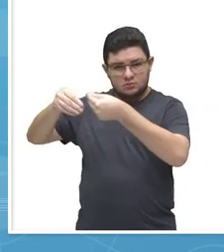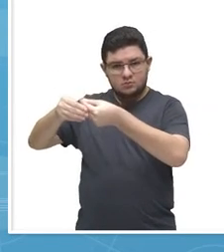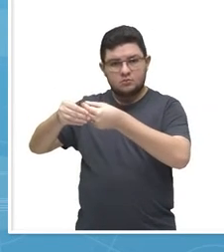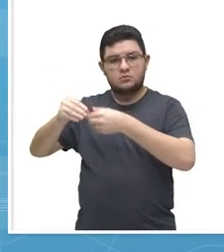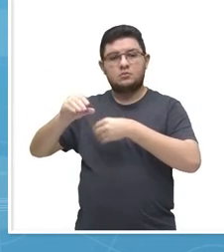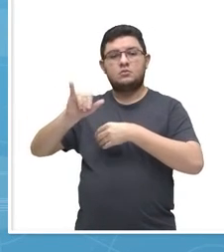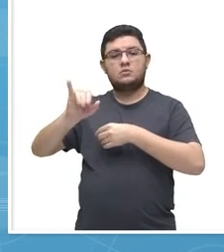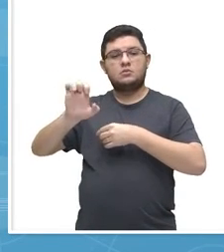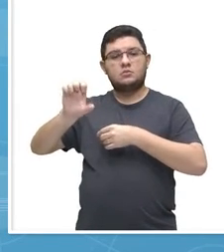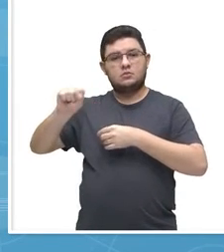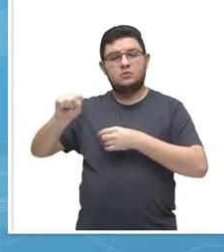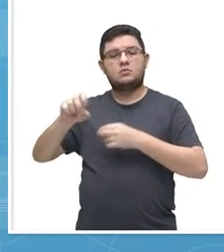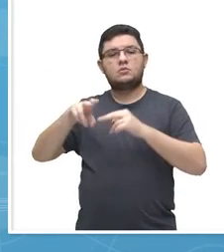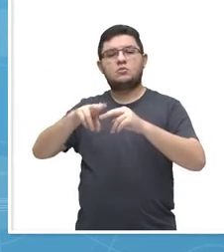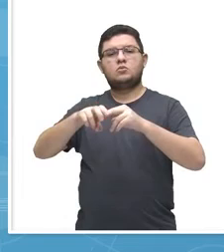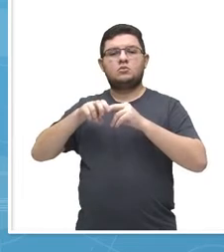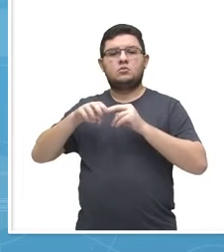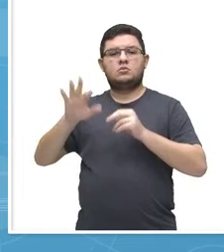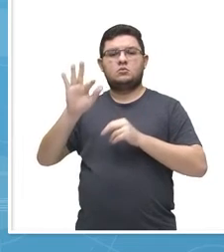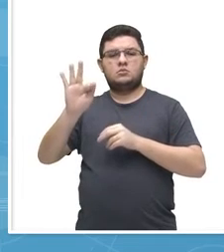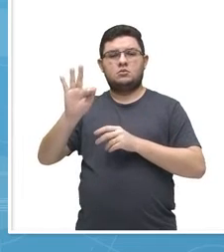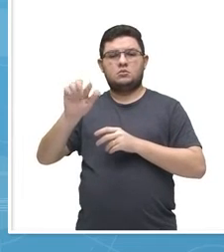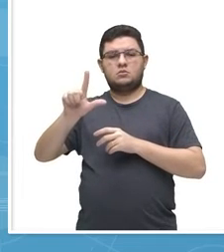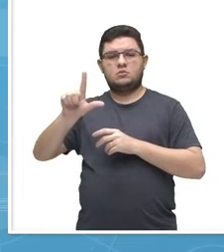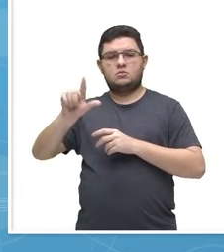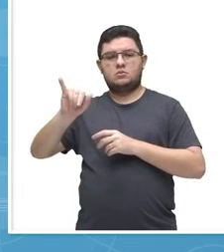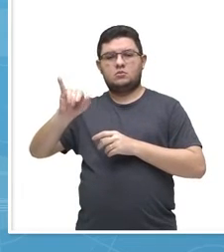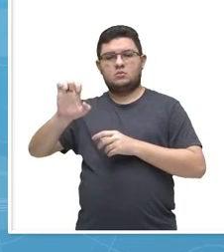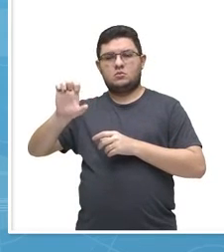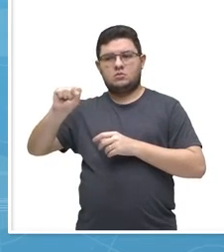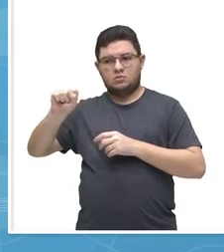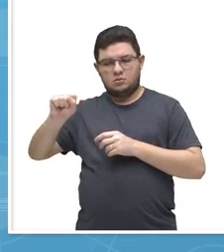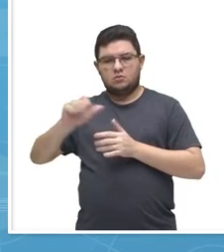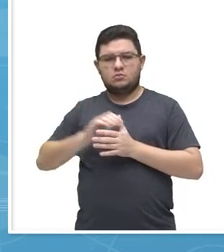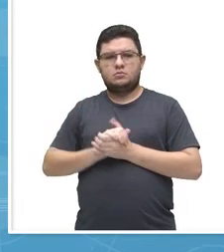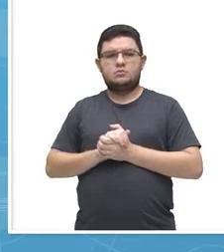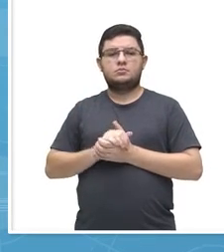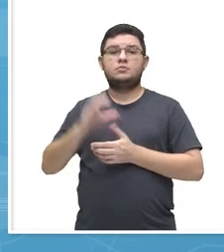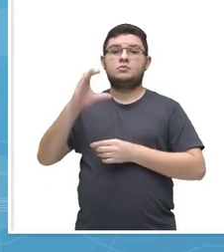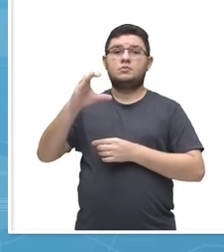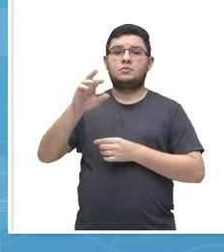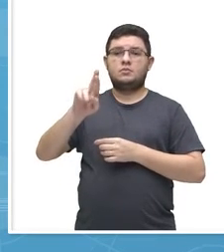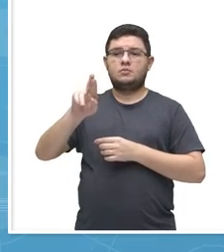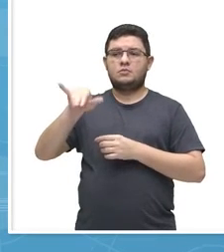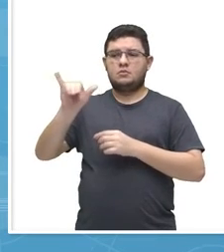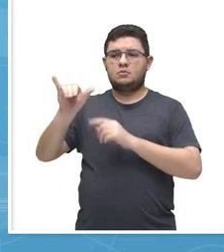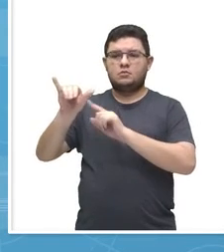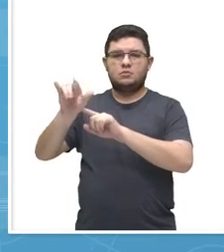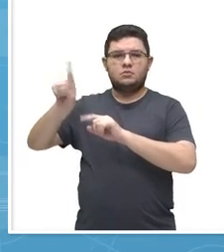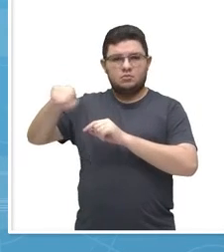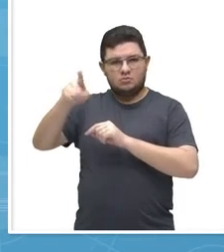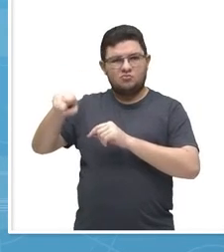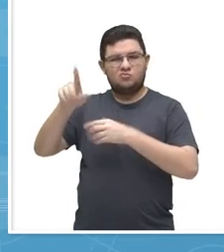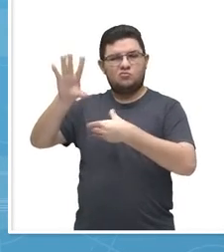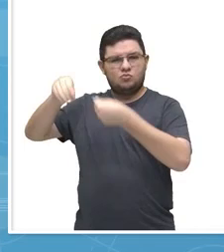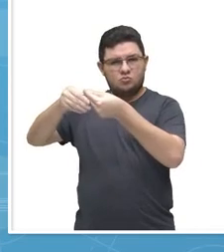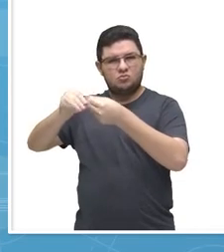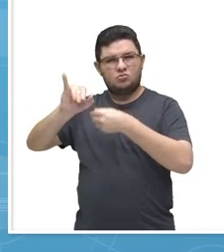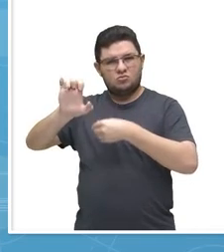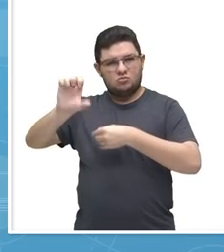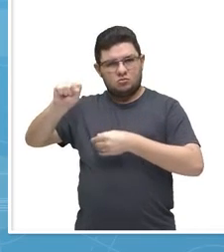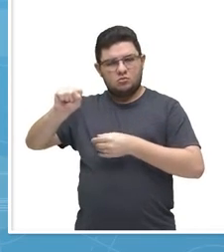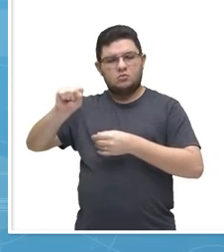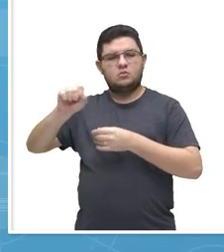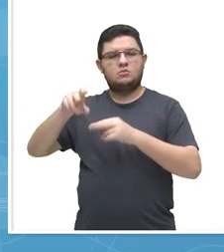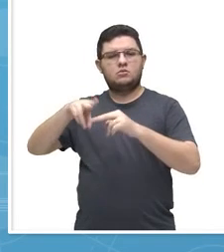quê? Flies, cries. Eu troquei esse Y aqui por IES, tudo bem? Lembrando